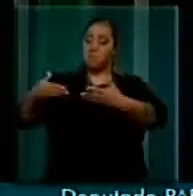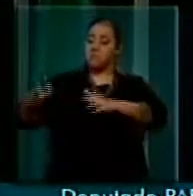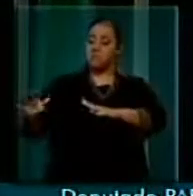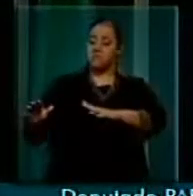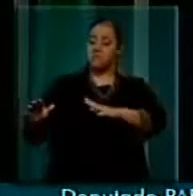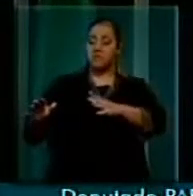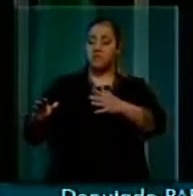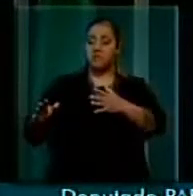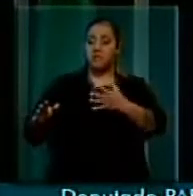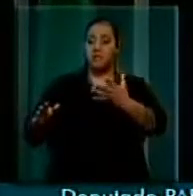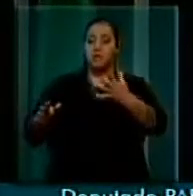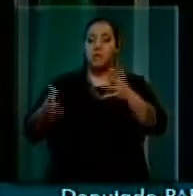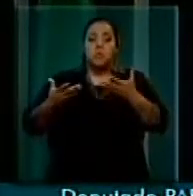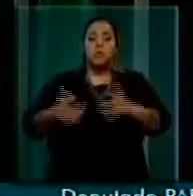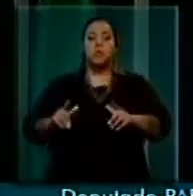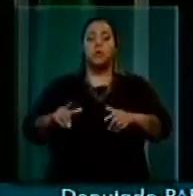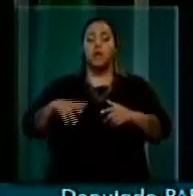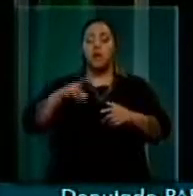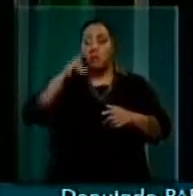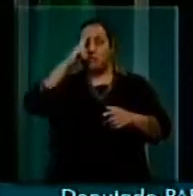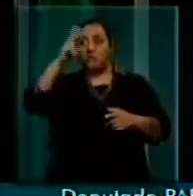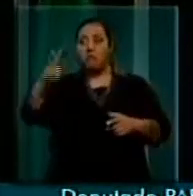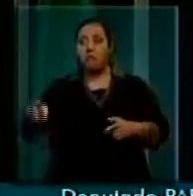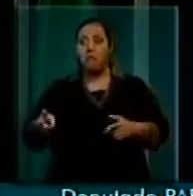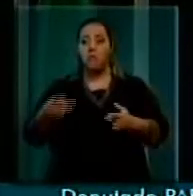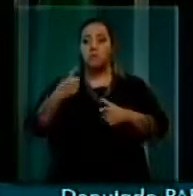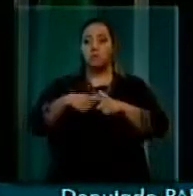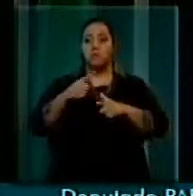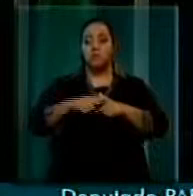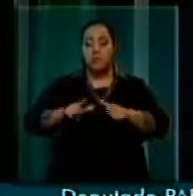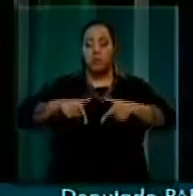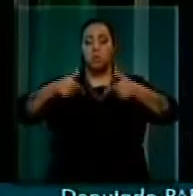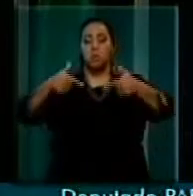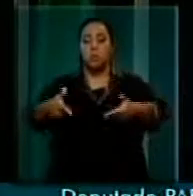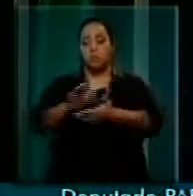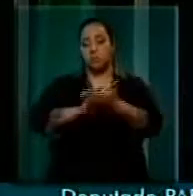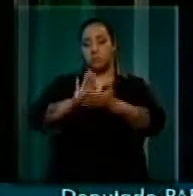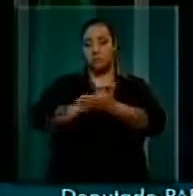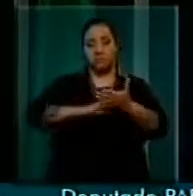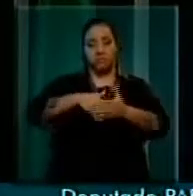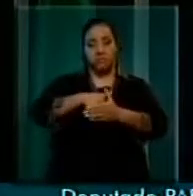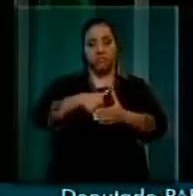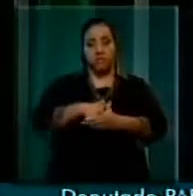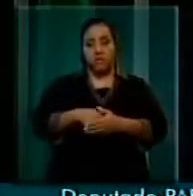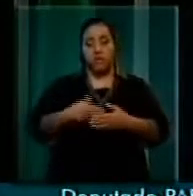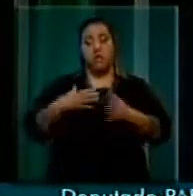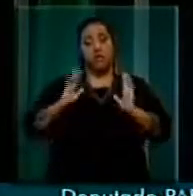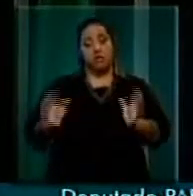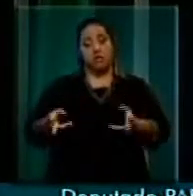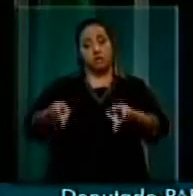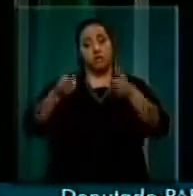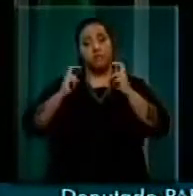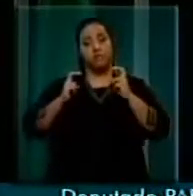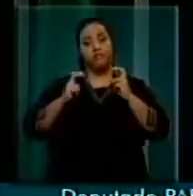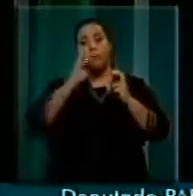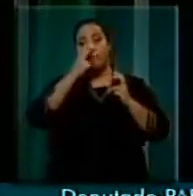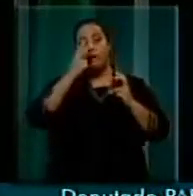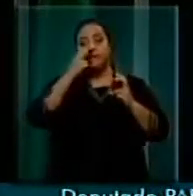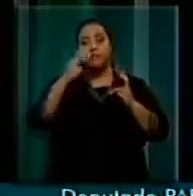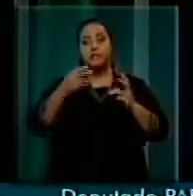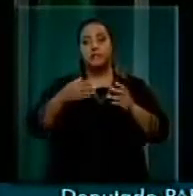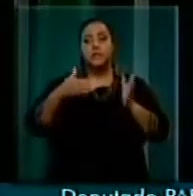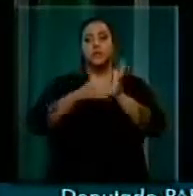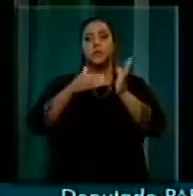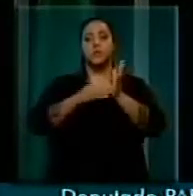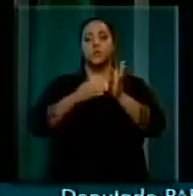fazer muita força contra essas equipes. Nós verificamos esse fenômeno já na penúltima rodada do